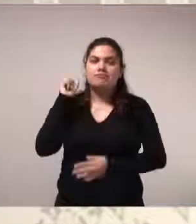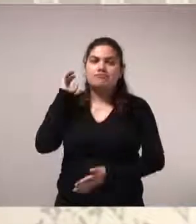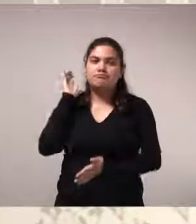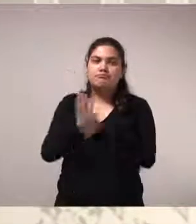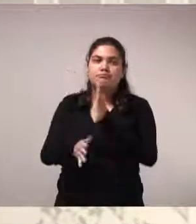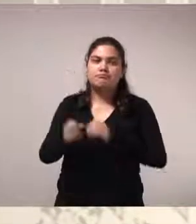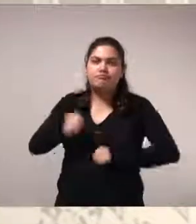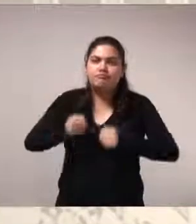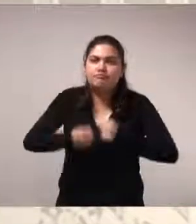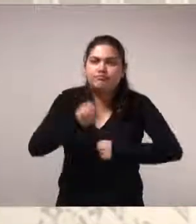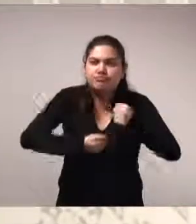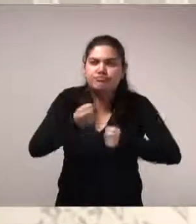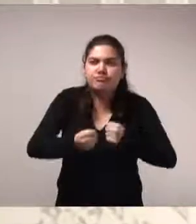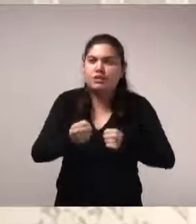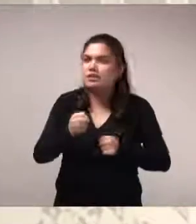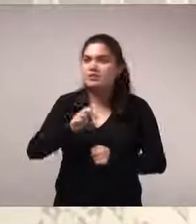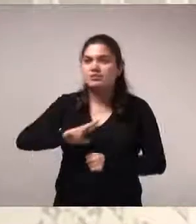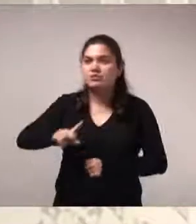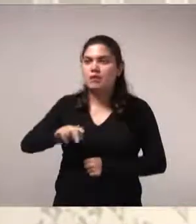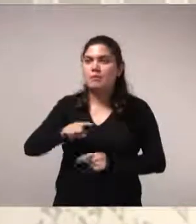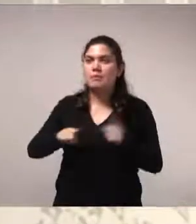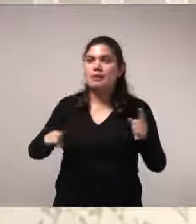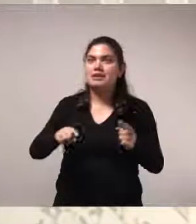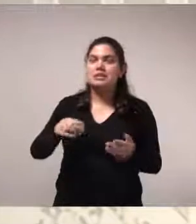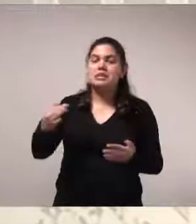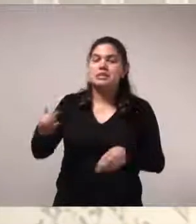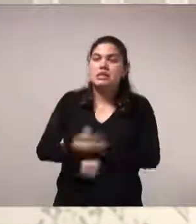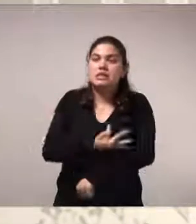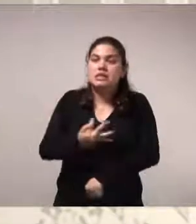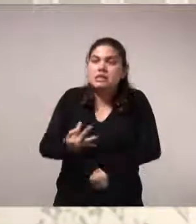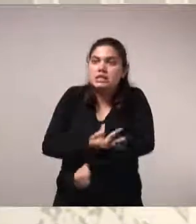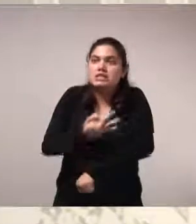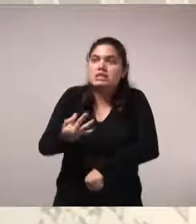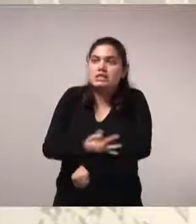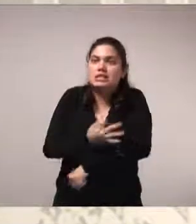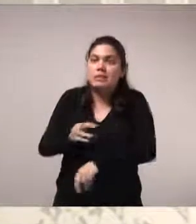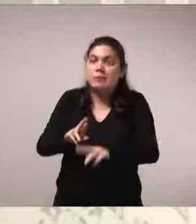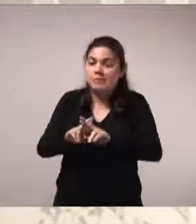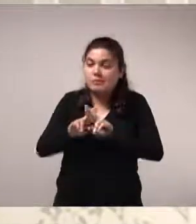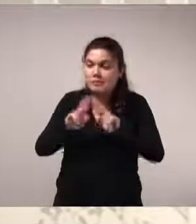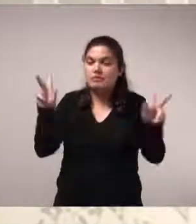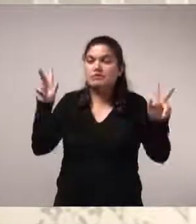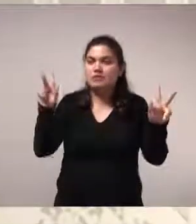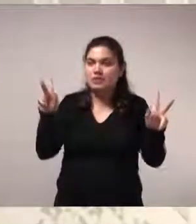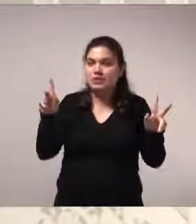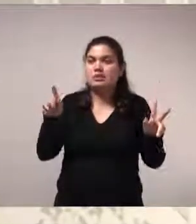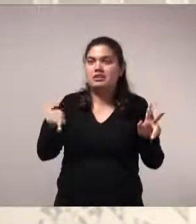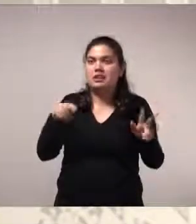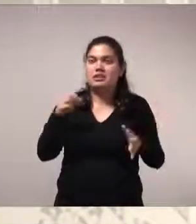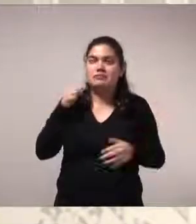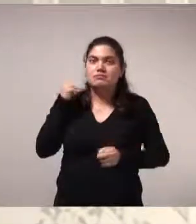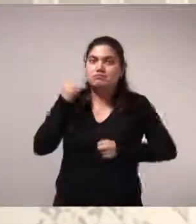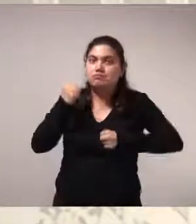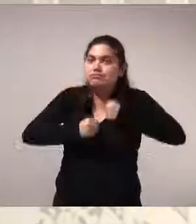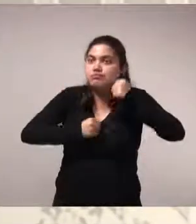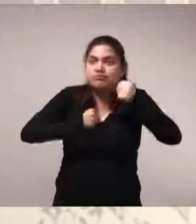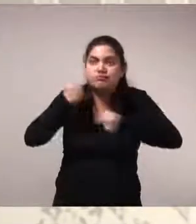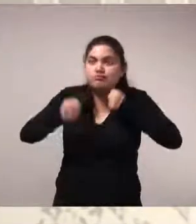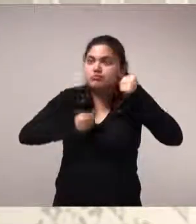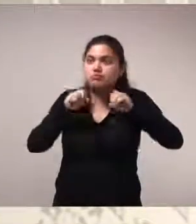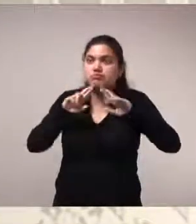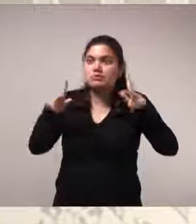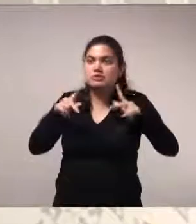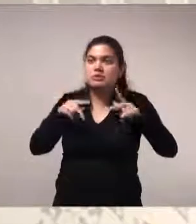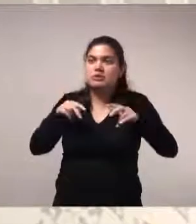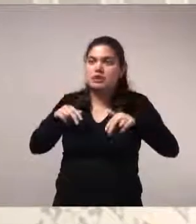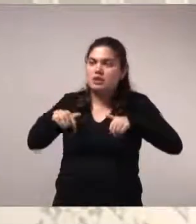corrida de resistência, é uma maratona, mas é uma maratona um pouco diferente. É uma maratona que é, ao mesmo tempo,